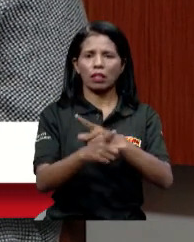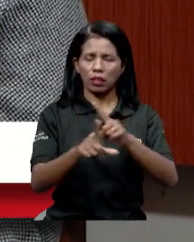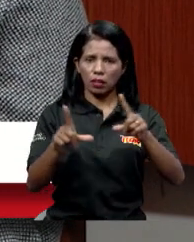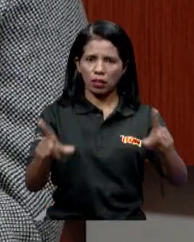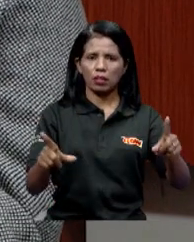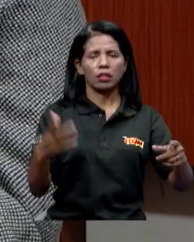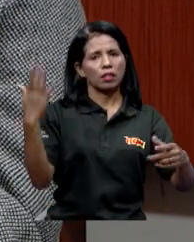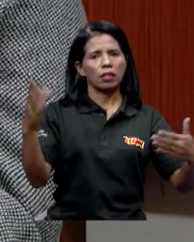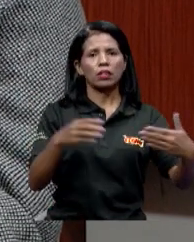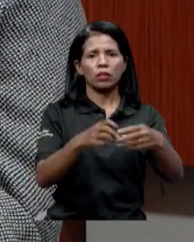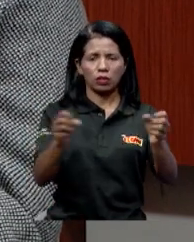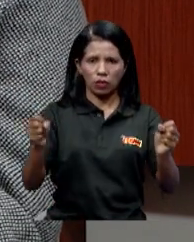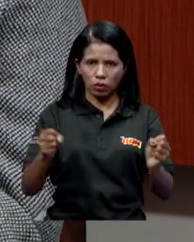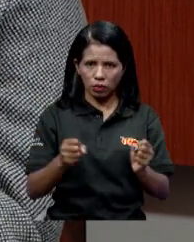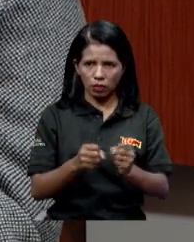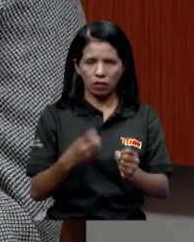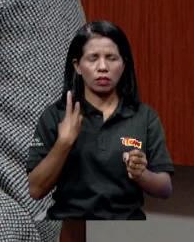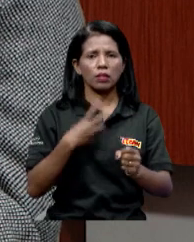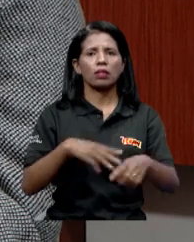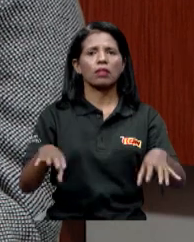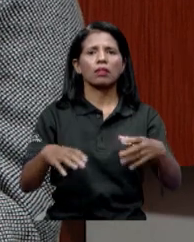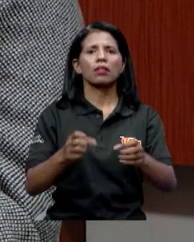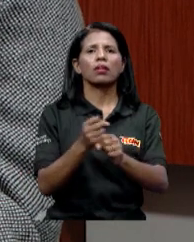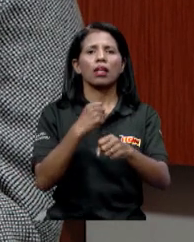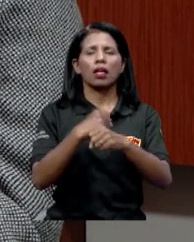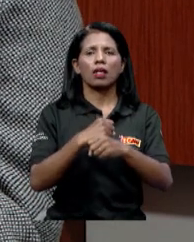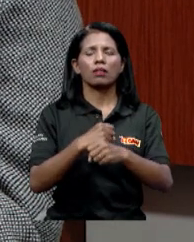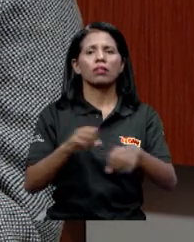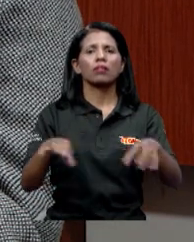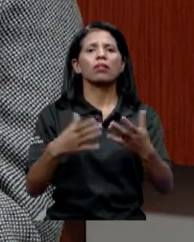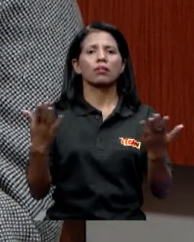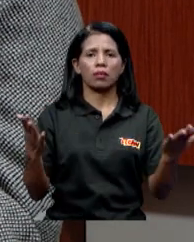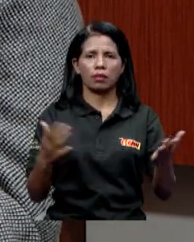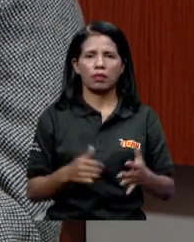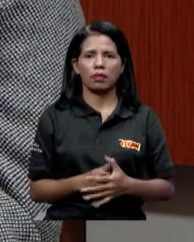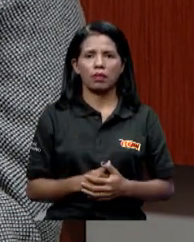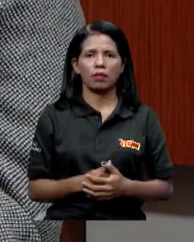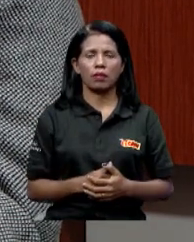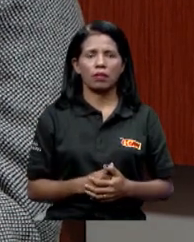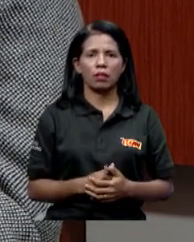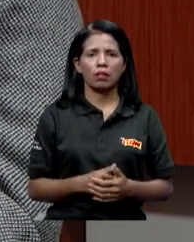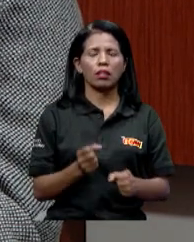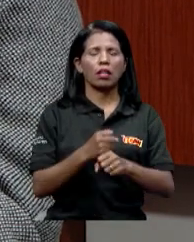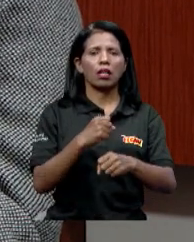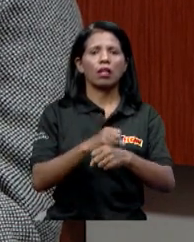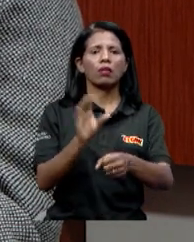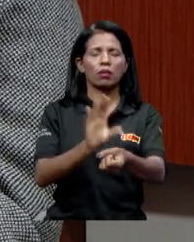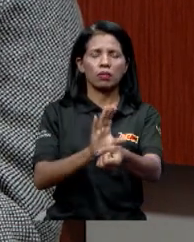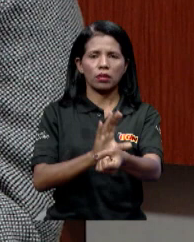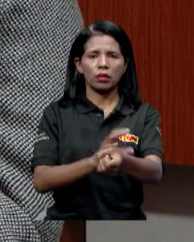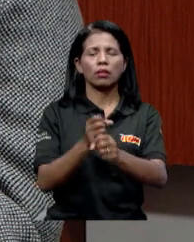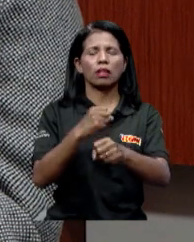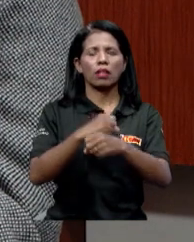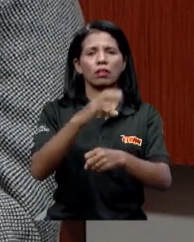komunitario. Aldeia se mai se remota niat bahalo si vi hene be. Niat ba usa komputa de ro hene be niat halo si